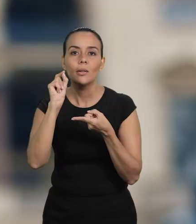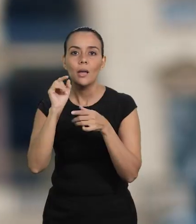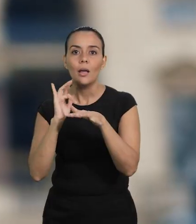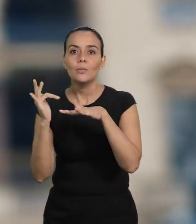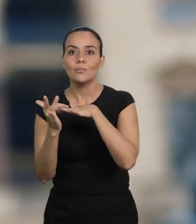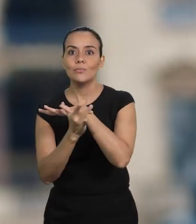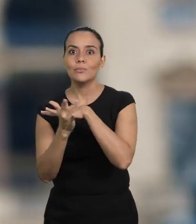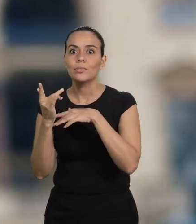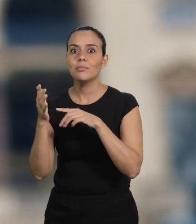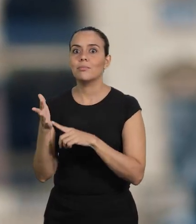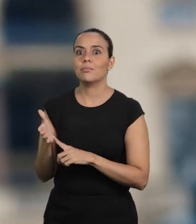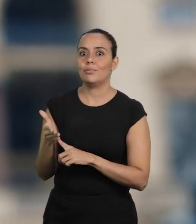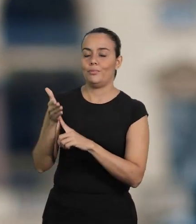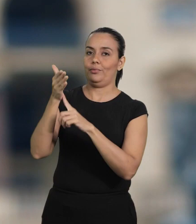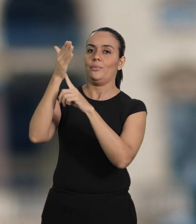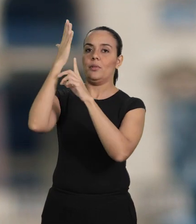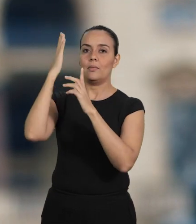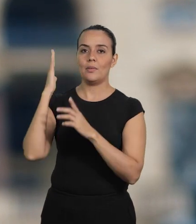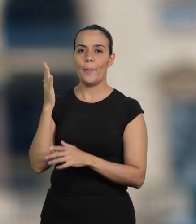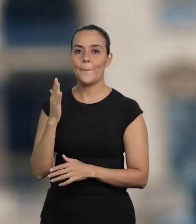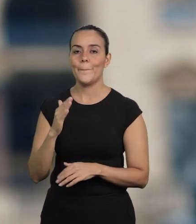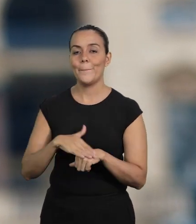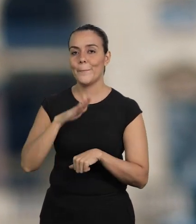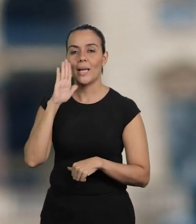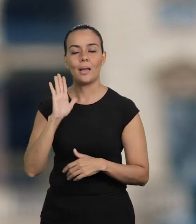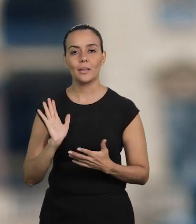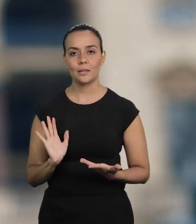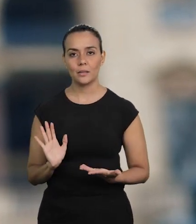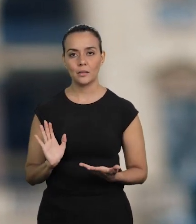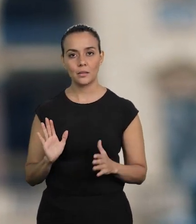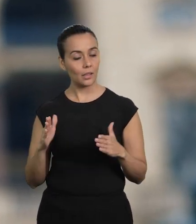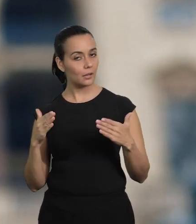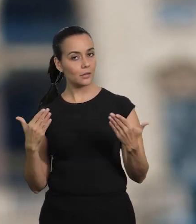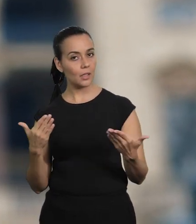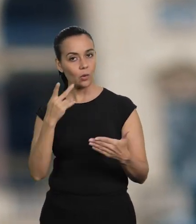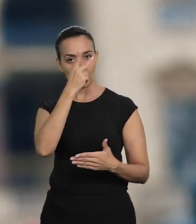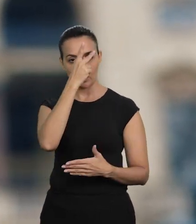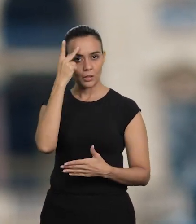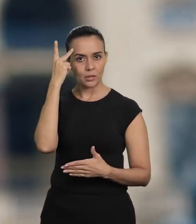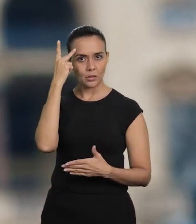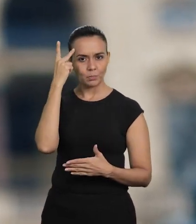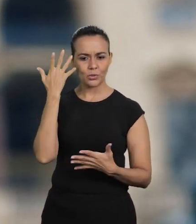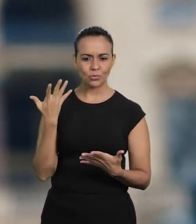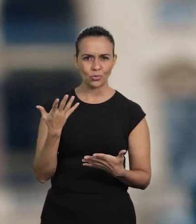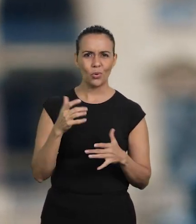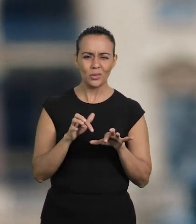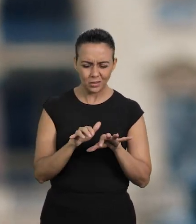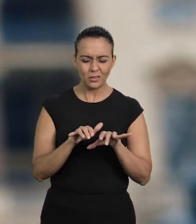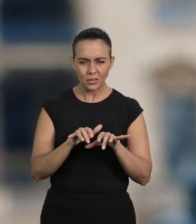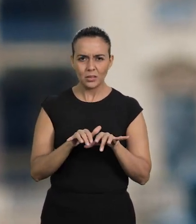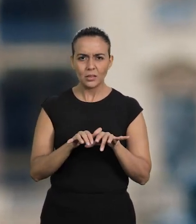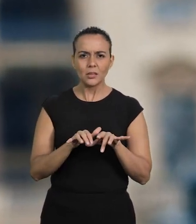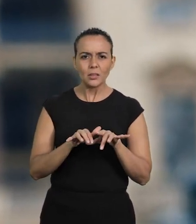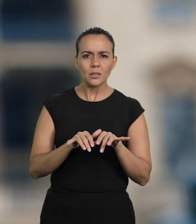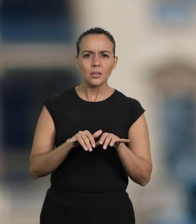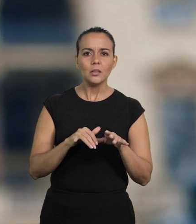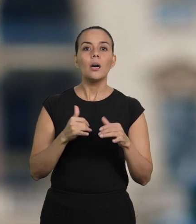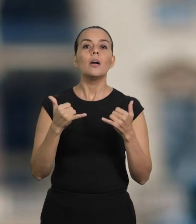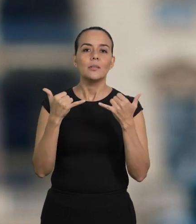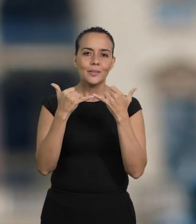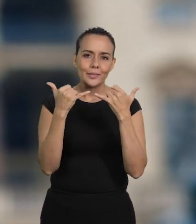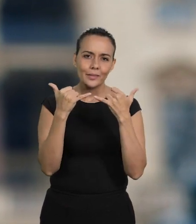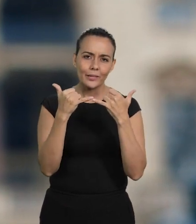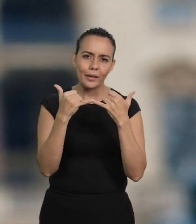inimaginável. Então, no primeiro momento, o que acabou acontecendo foi, primeiro, as pessoas ficarem exaustivamente presentes nas redes sociais, né?